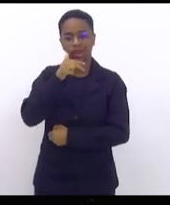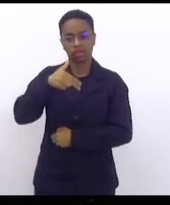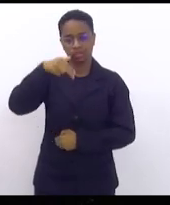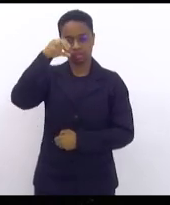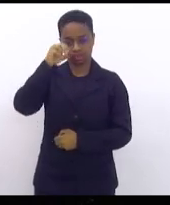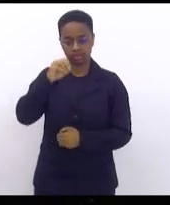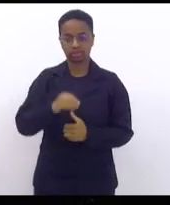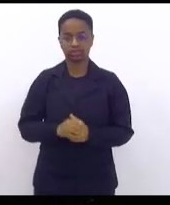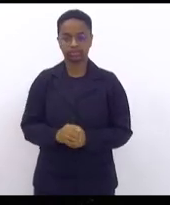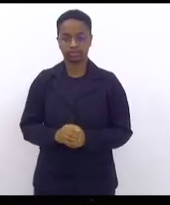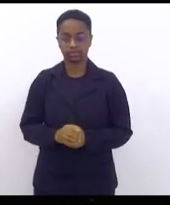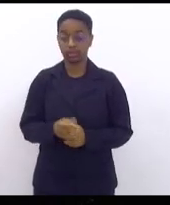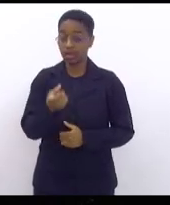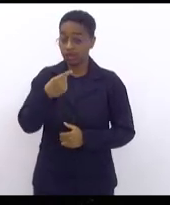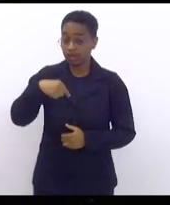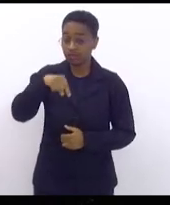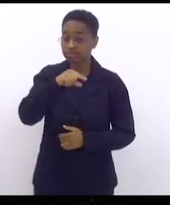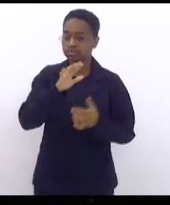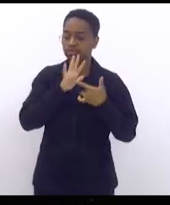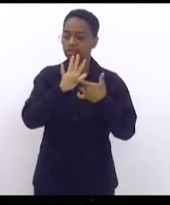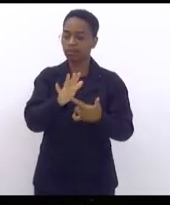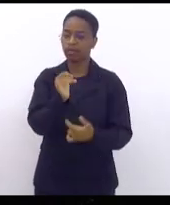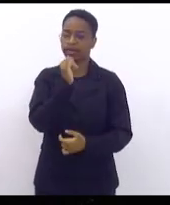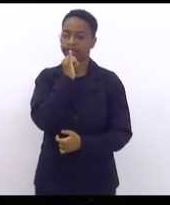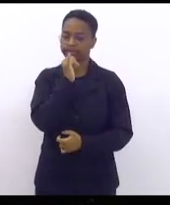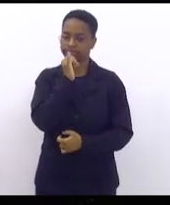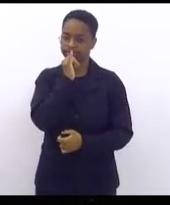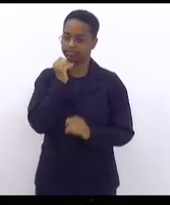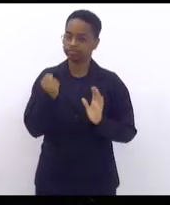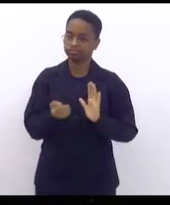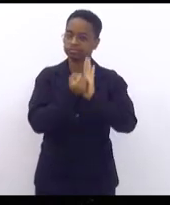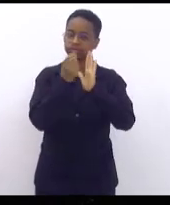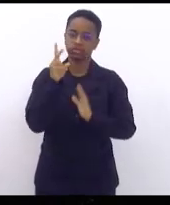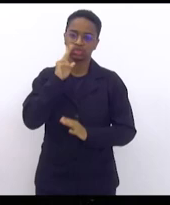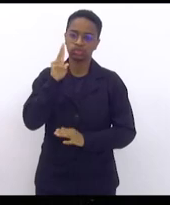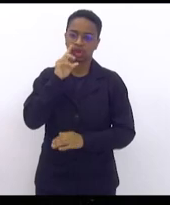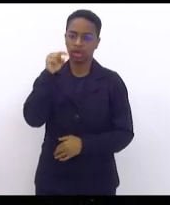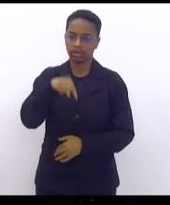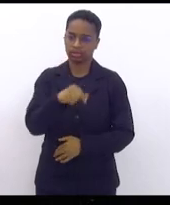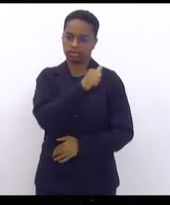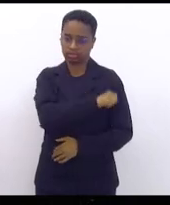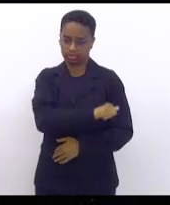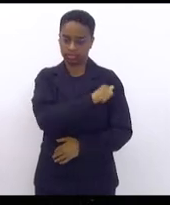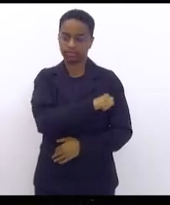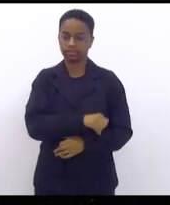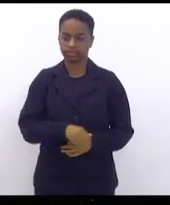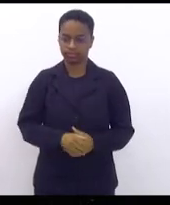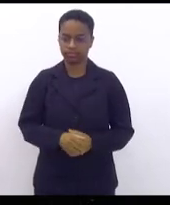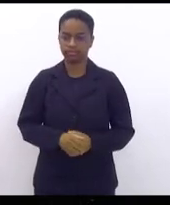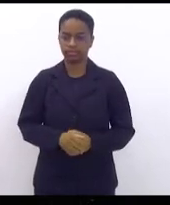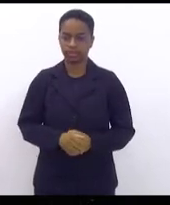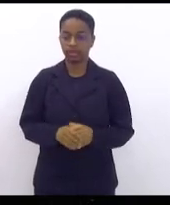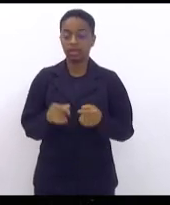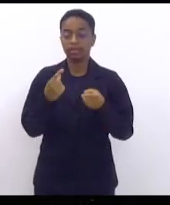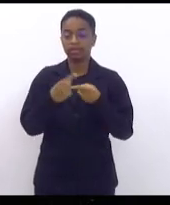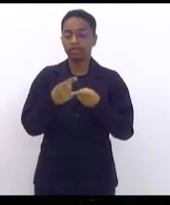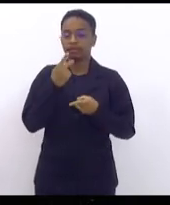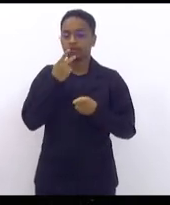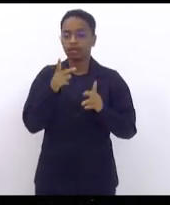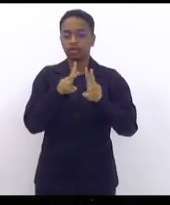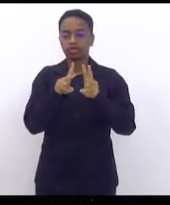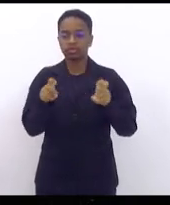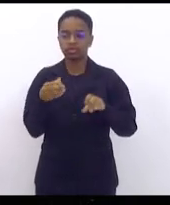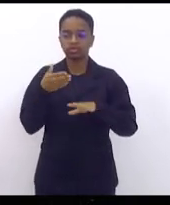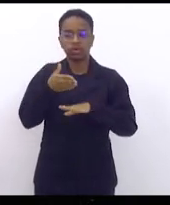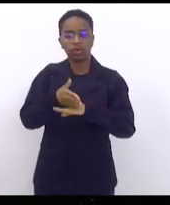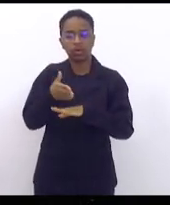nordestinas. Vocês são um exemplo na história do Estado do Rio de Janeiro, né? Se falou aí da